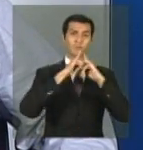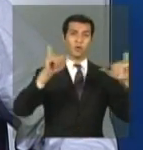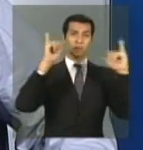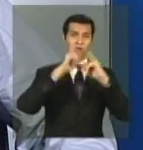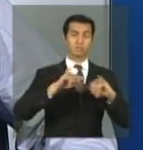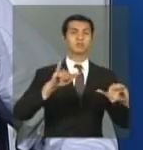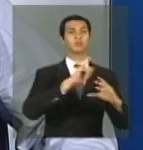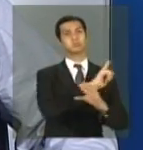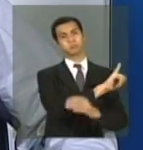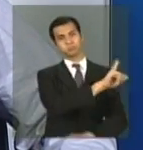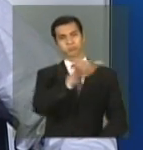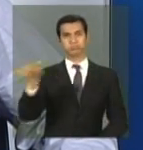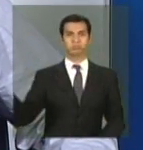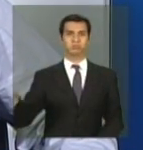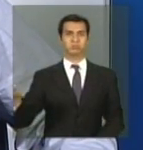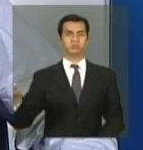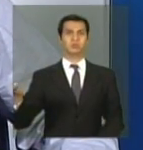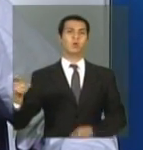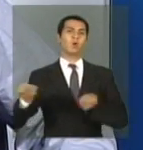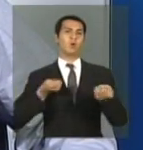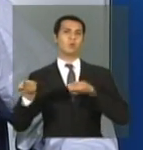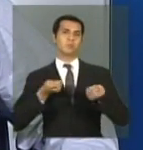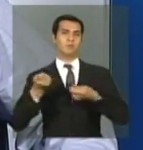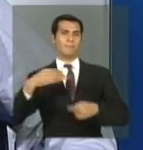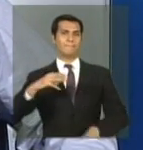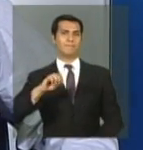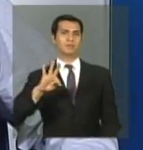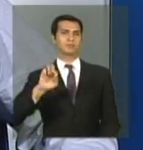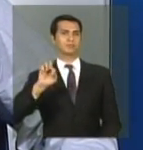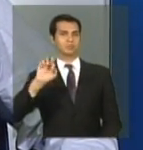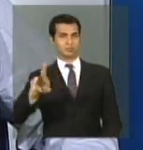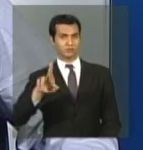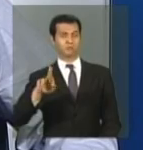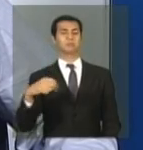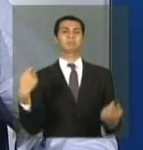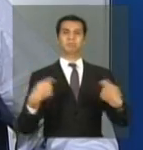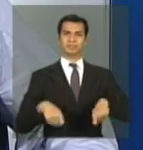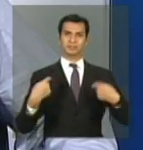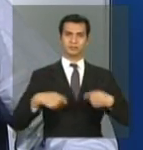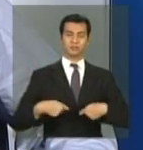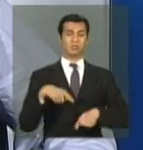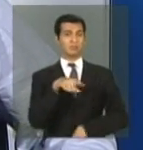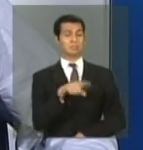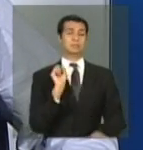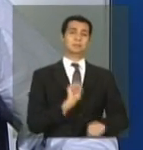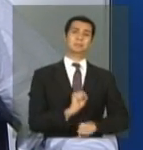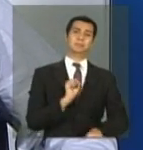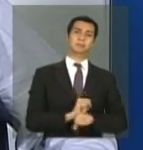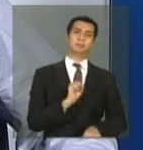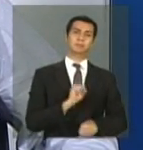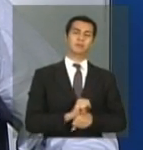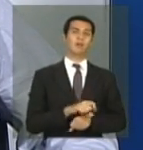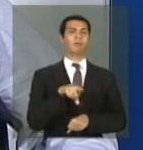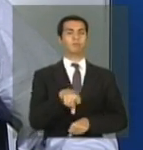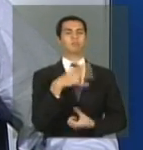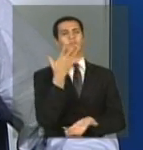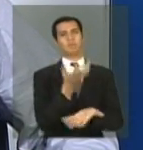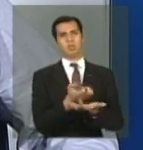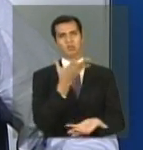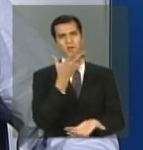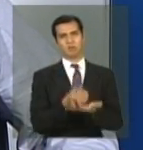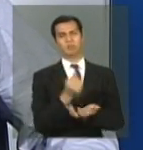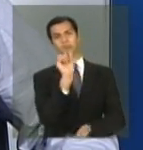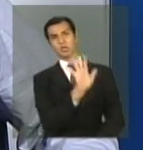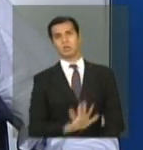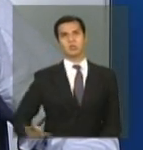informação imediatamente com o operador master do sistema presença. Né, não esperar a consolidação desses dados em nível